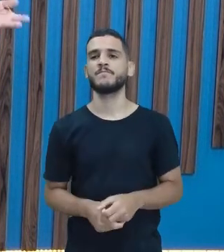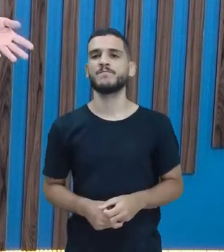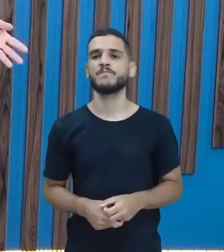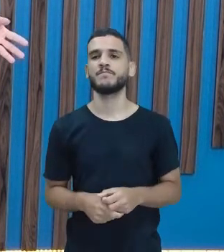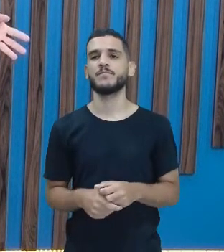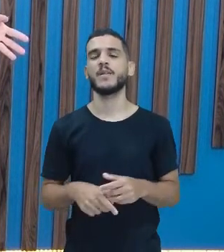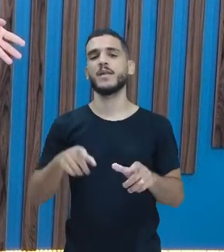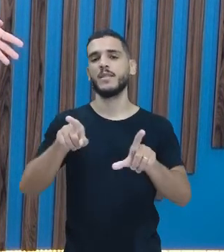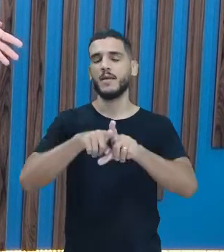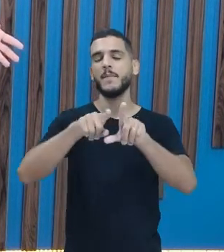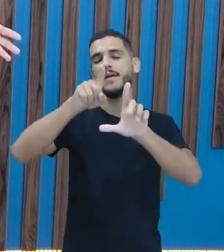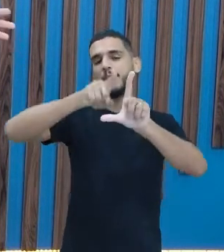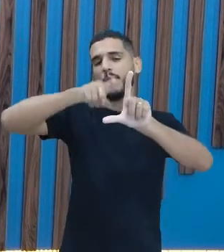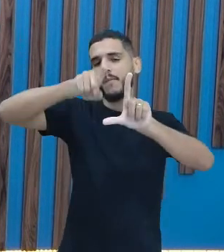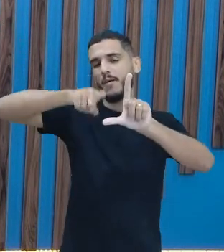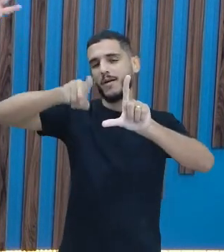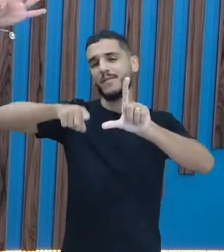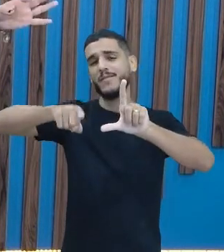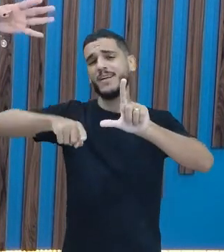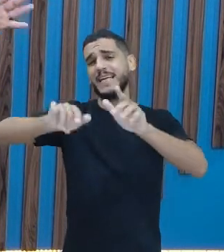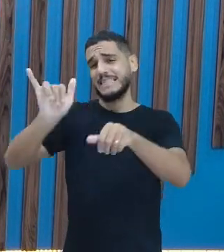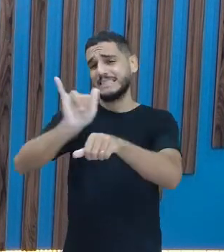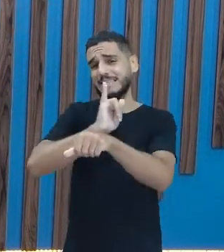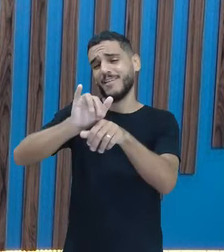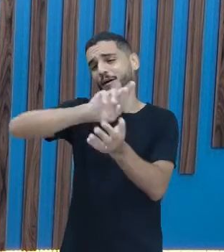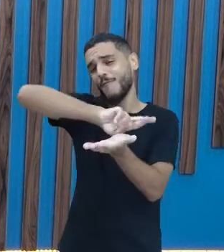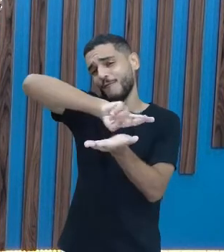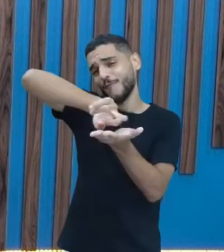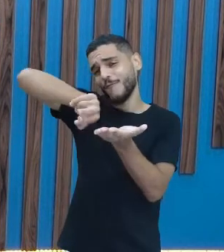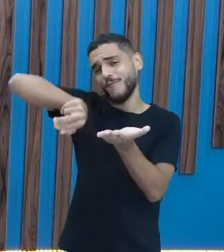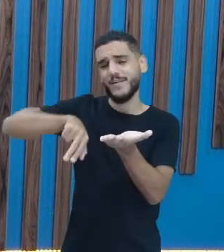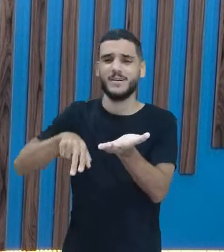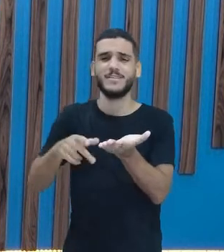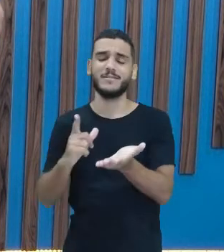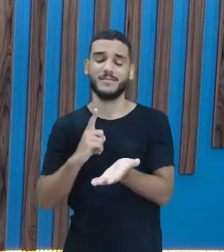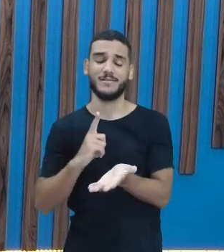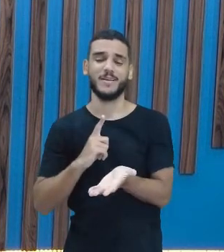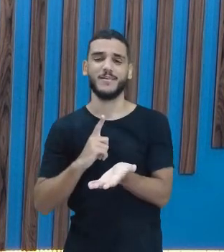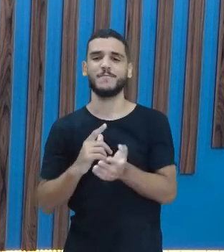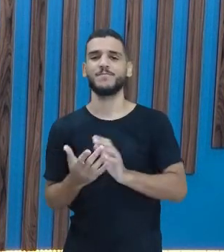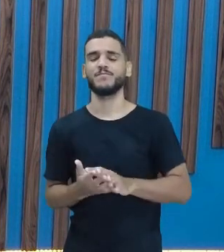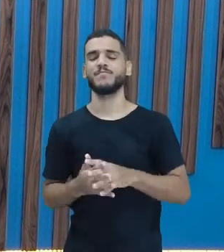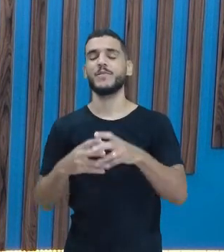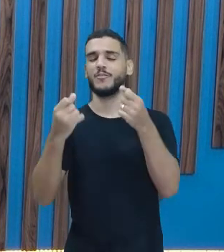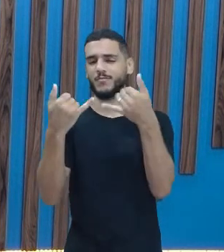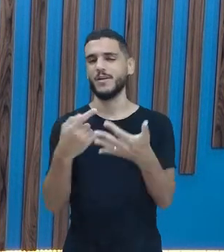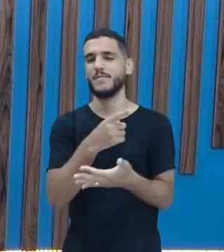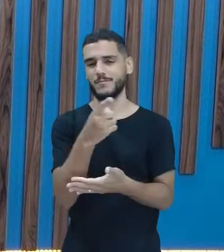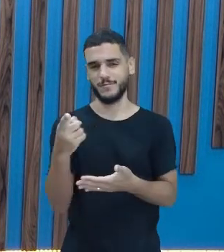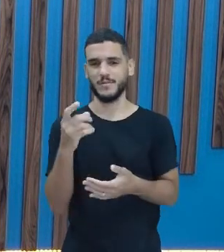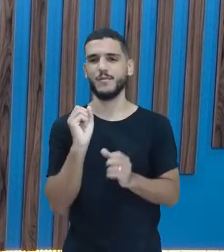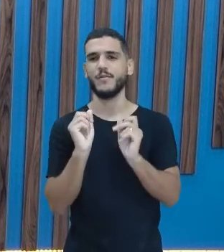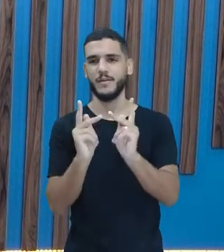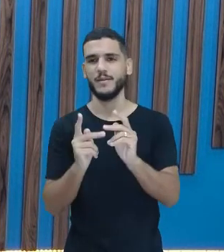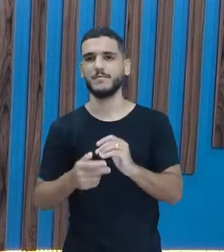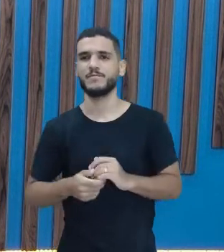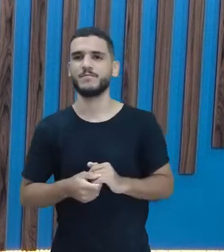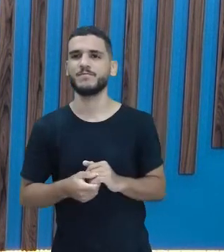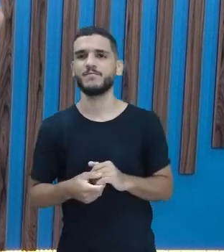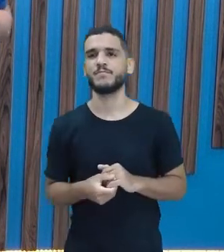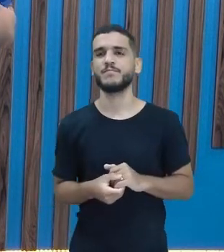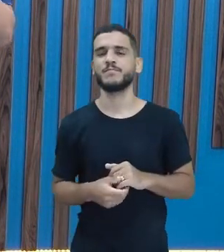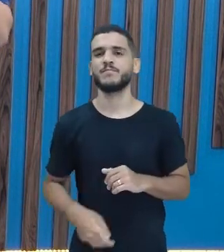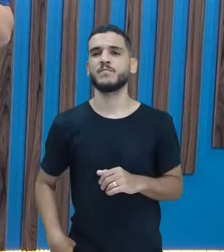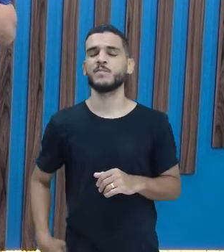ou gráficos, tá certo? Então são as opções que nós temos que eu vou conversar um pouquinho com vocês, tá certo? Vamos